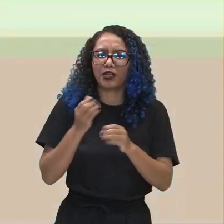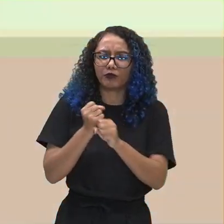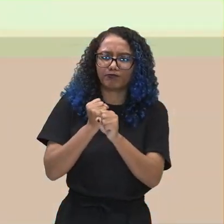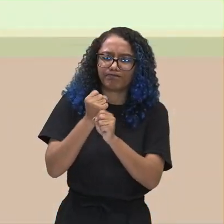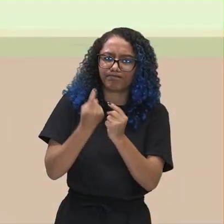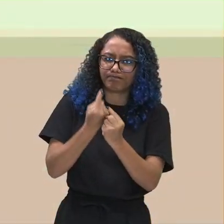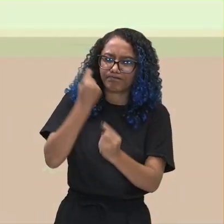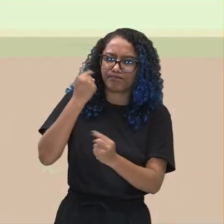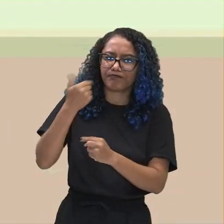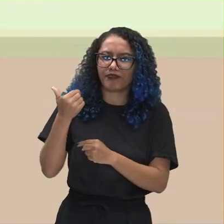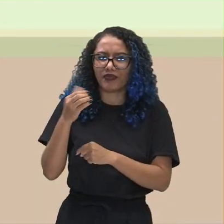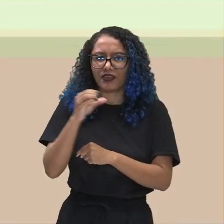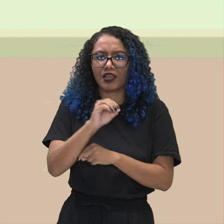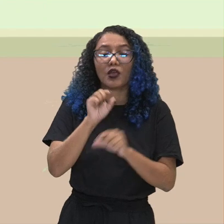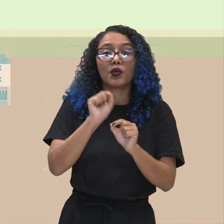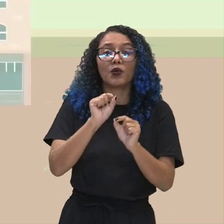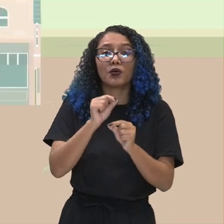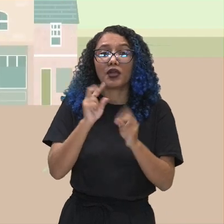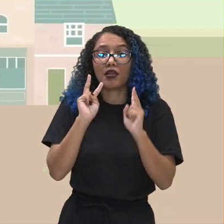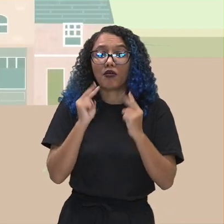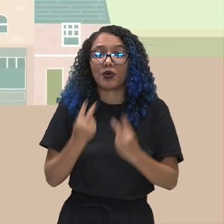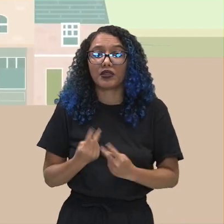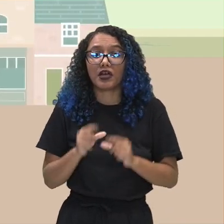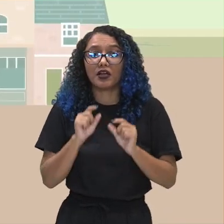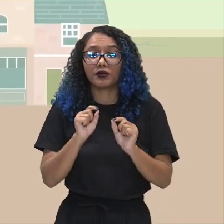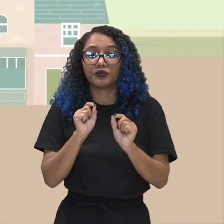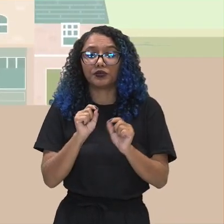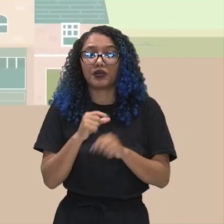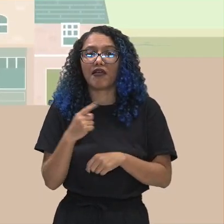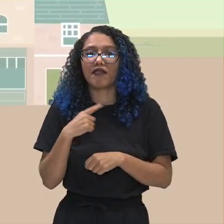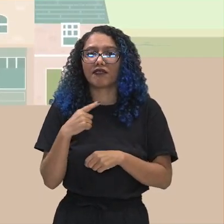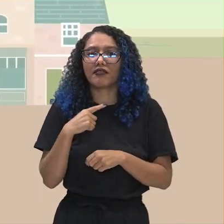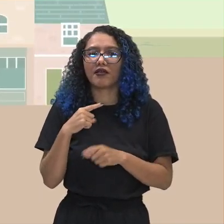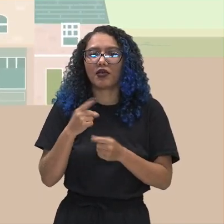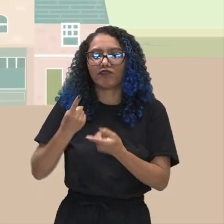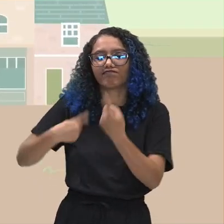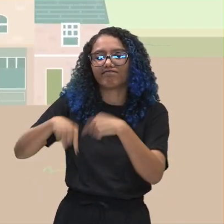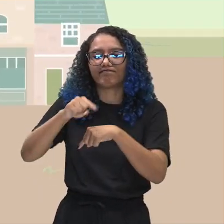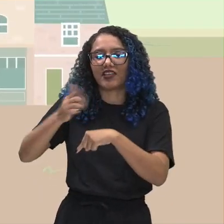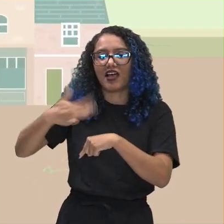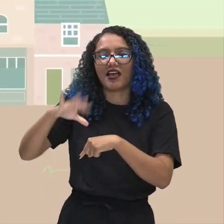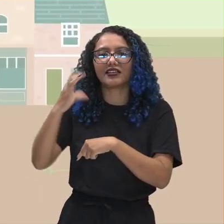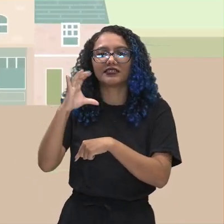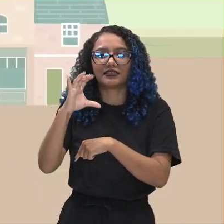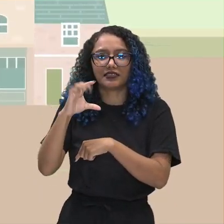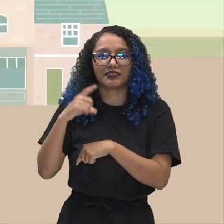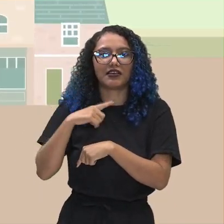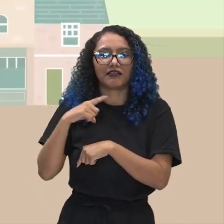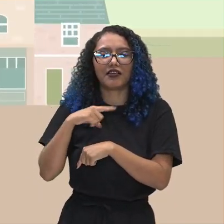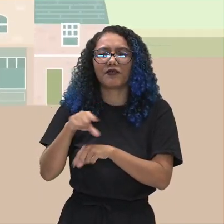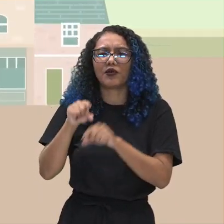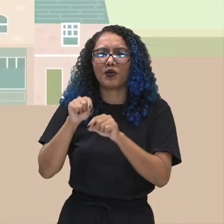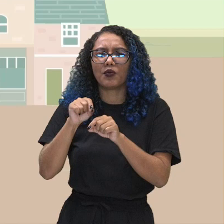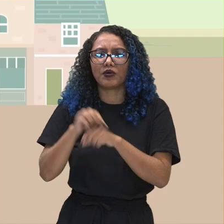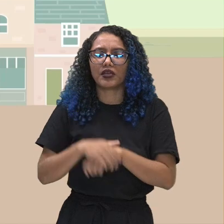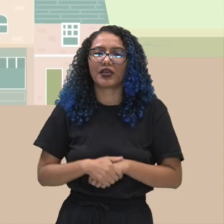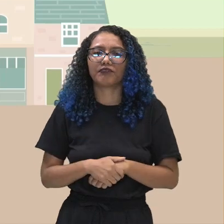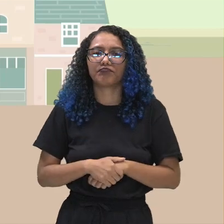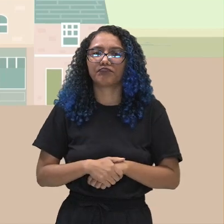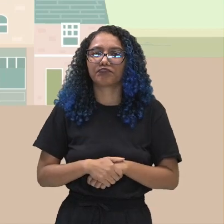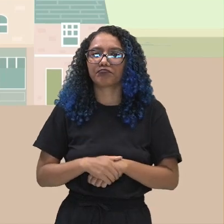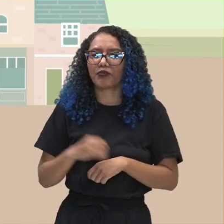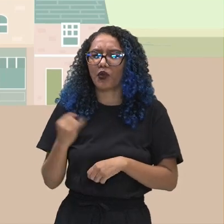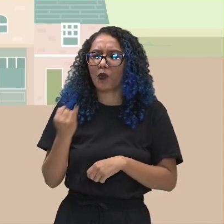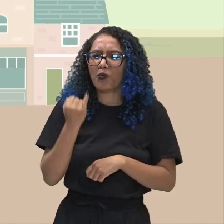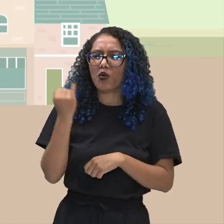a humanidade testemunhou uma verdadeira revolução na ciência, uma jornada épica no entendimento de como a vida